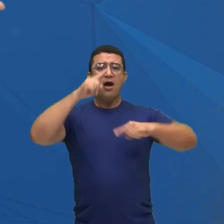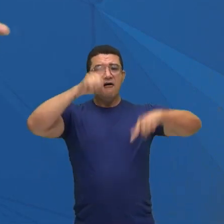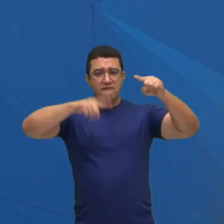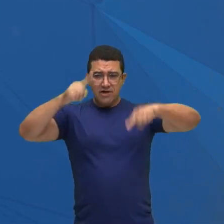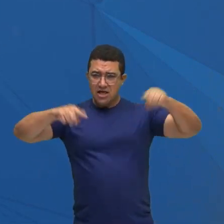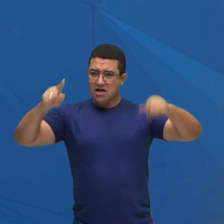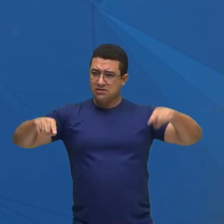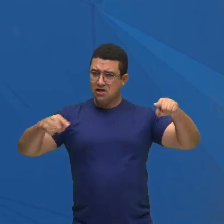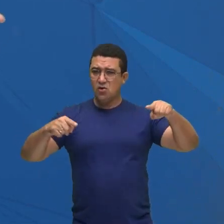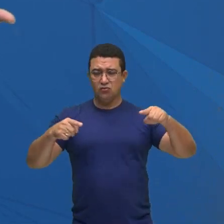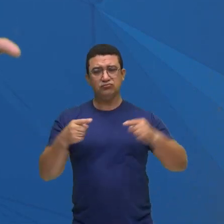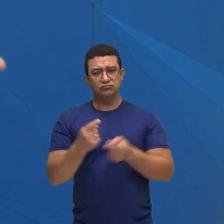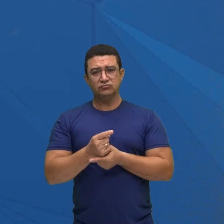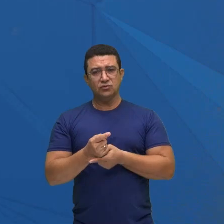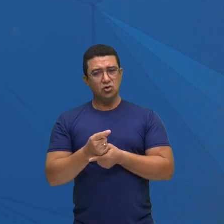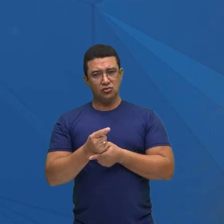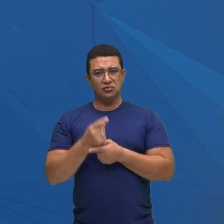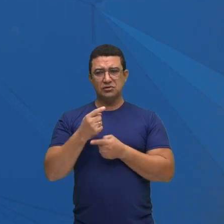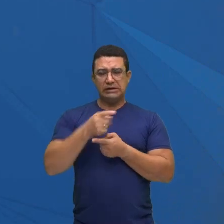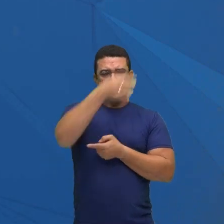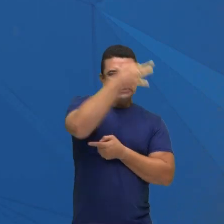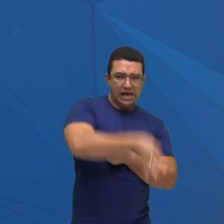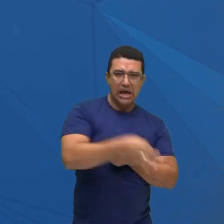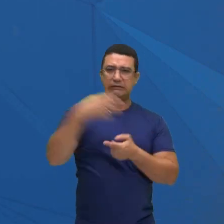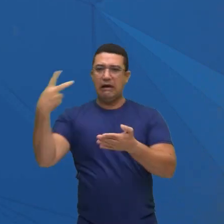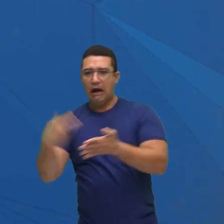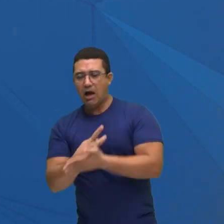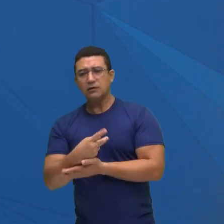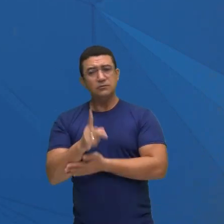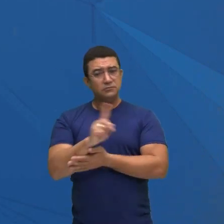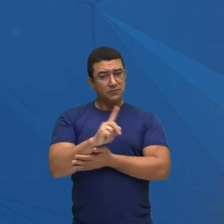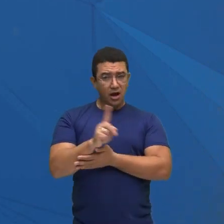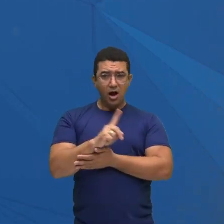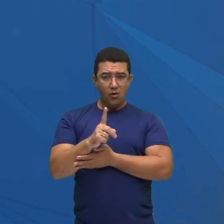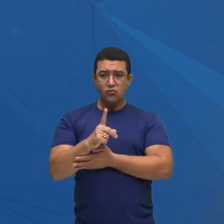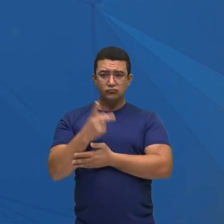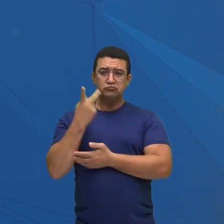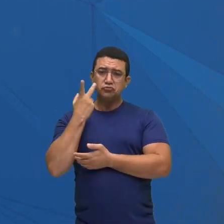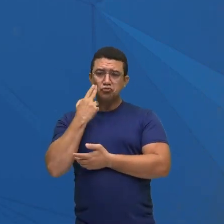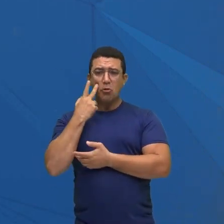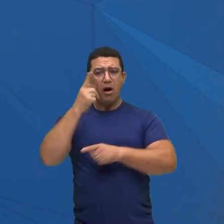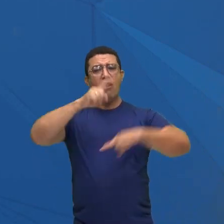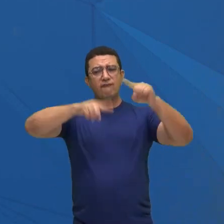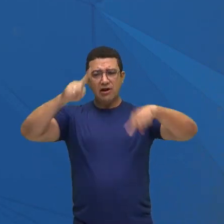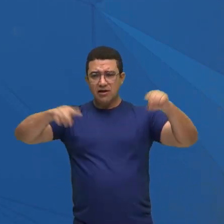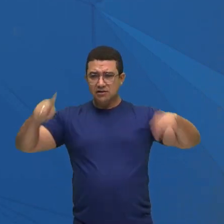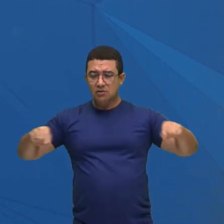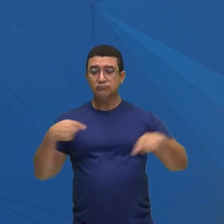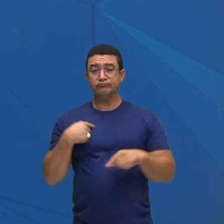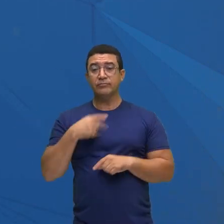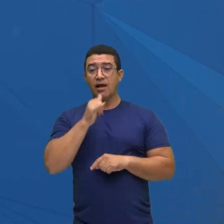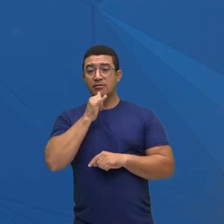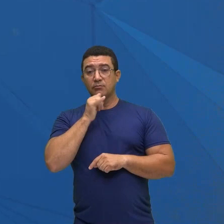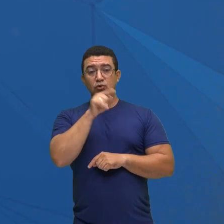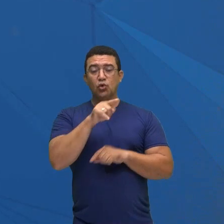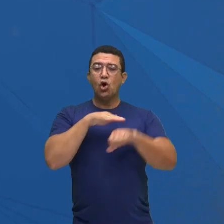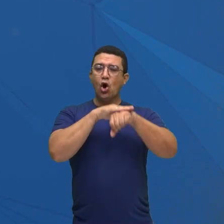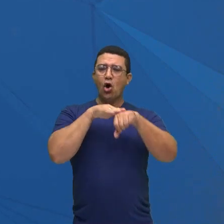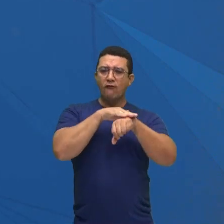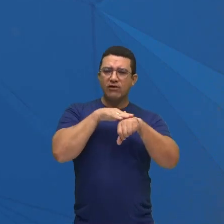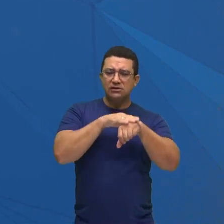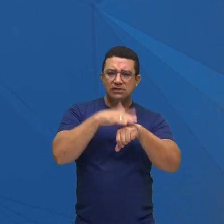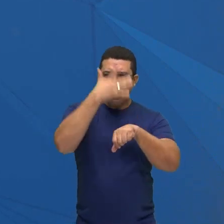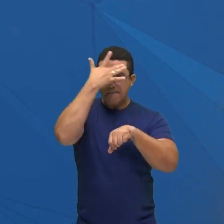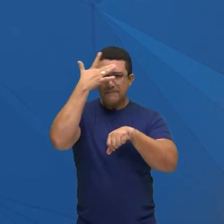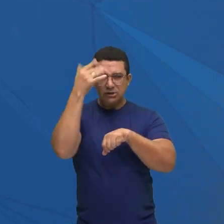Não existe até o momento ali o certo e o errado. Mas a partir do momento em que, por exemplo, você ao conversar com uma pessoa assim, né, que tem um